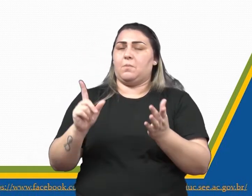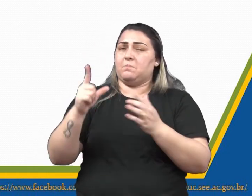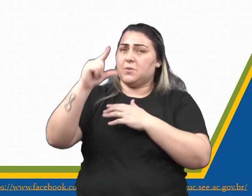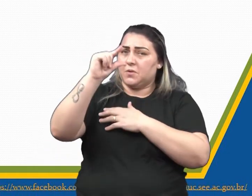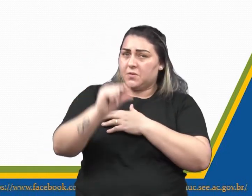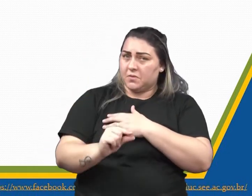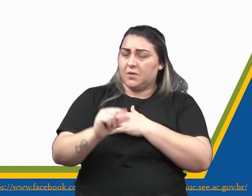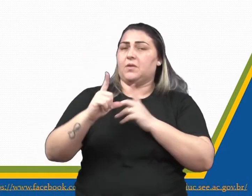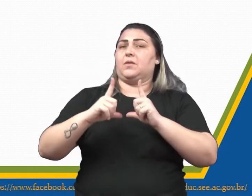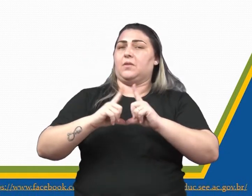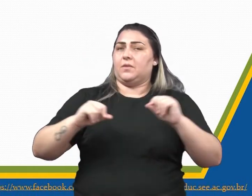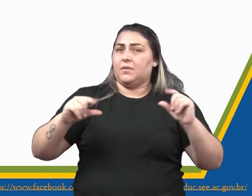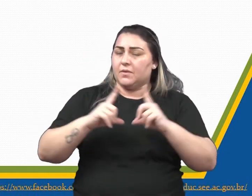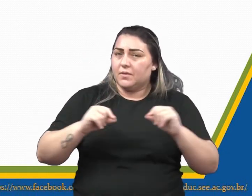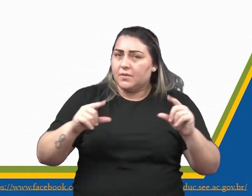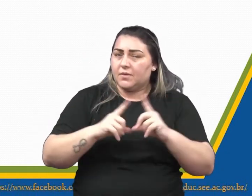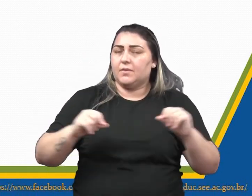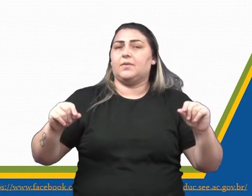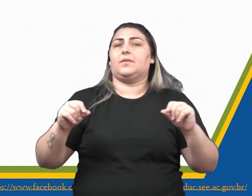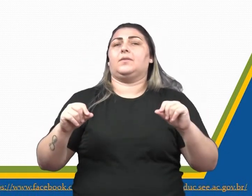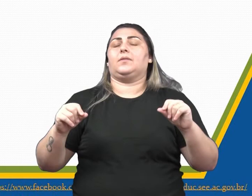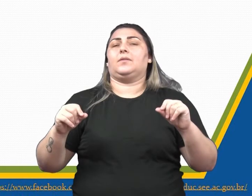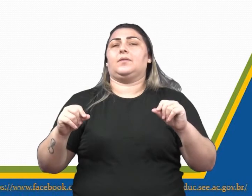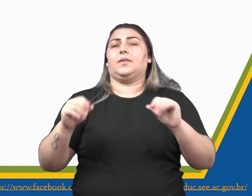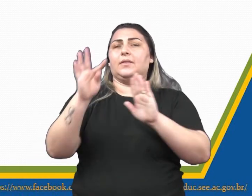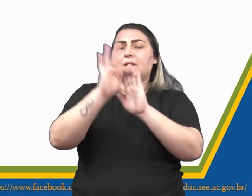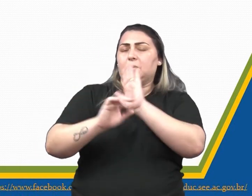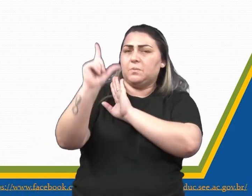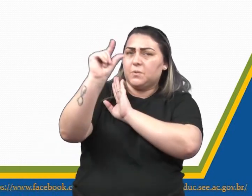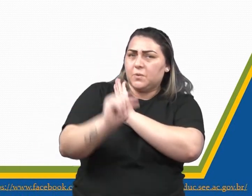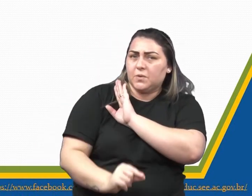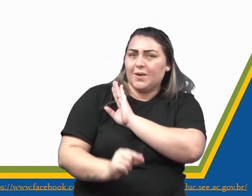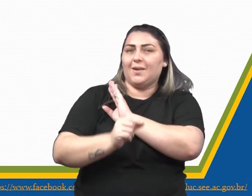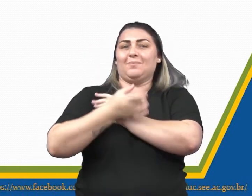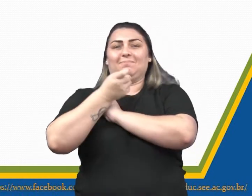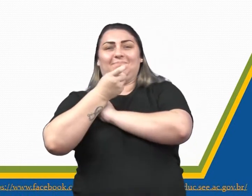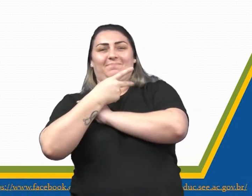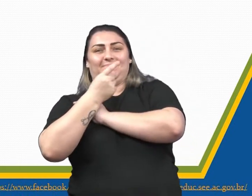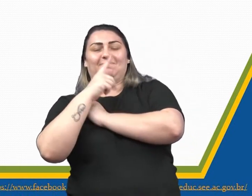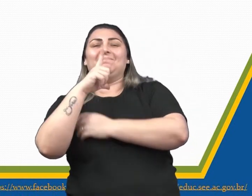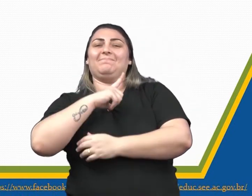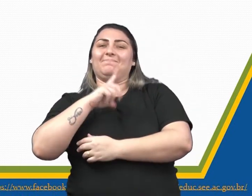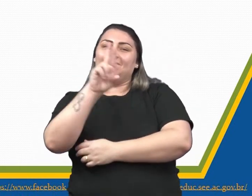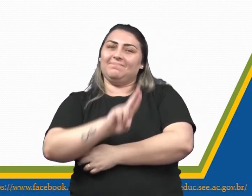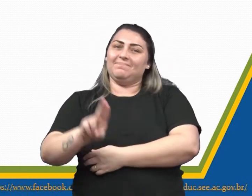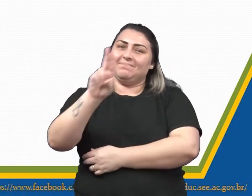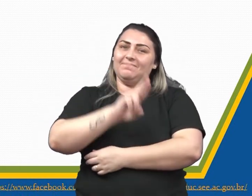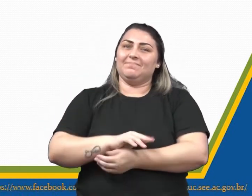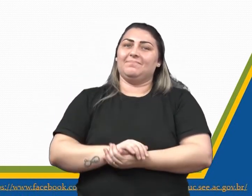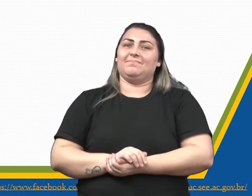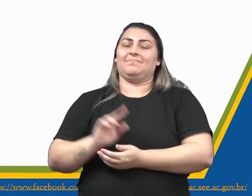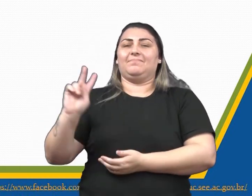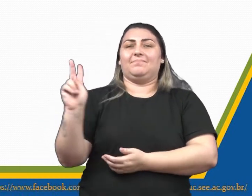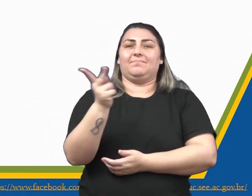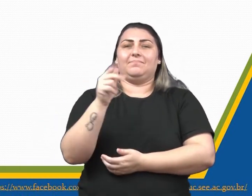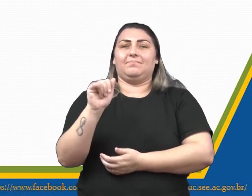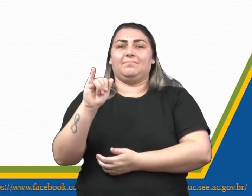origem japonesa, geralmente são textos curtos e com uso de humor. Então, nós vamos ter o exemplo de poema